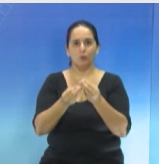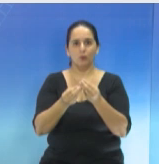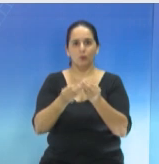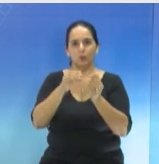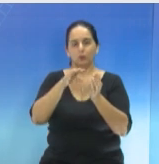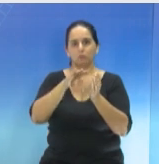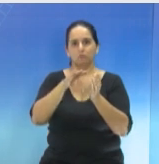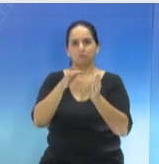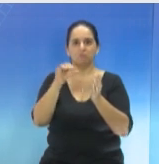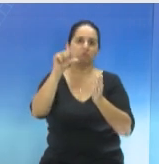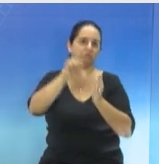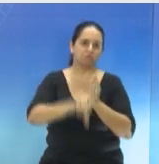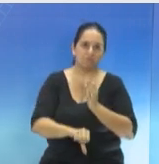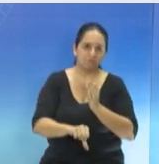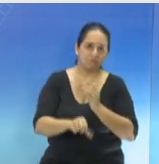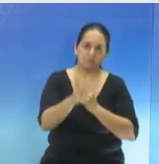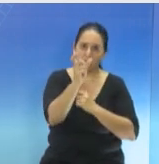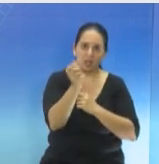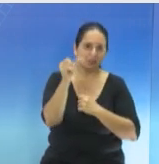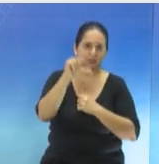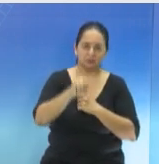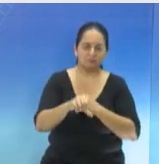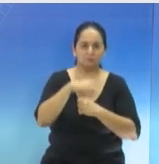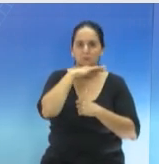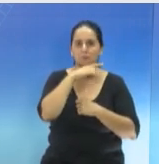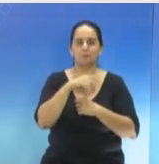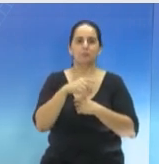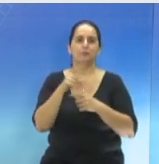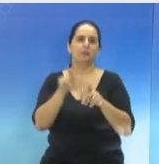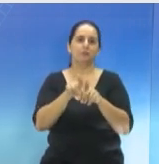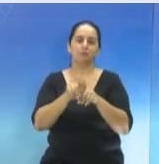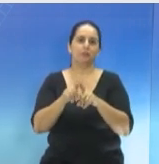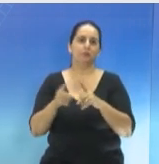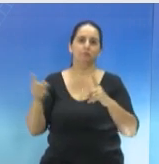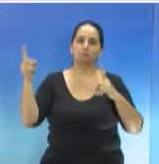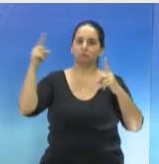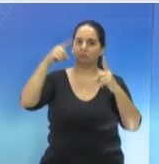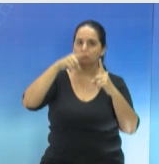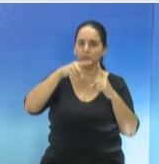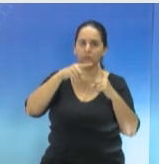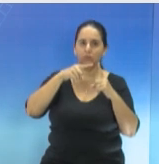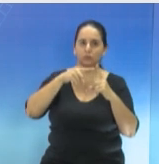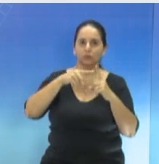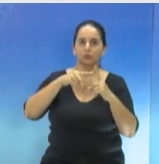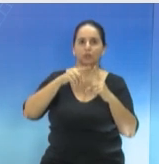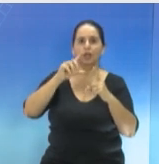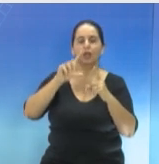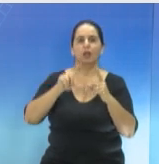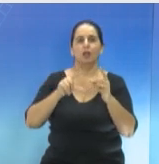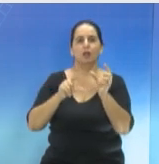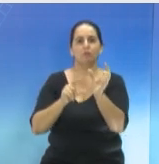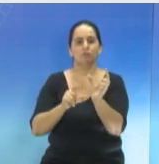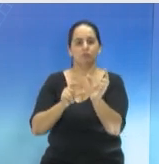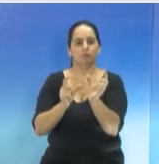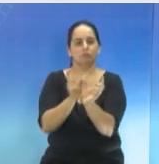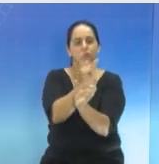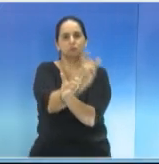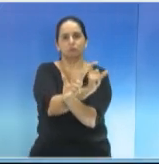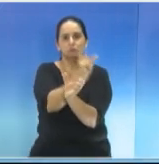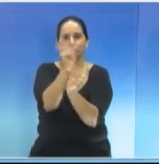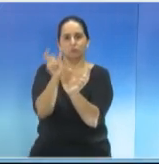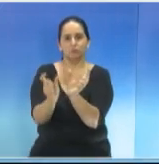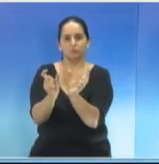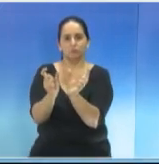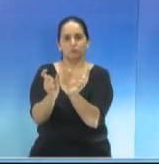e desvalorização. Nominalização é nomear, acrescentar, processo derivacional, acrescentar